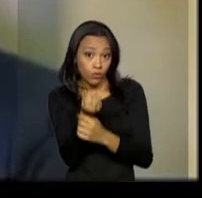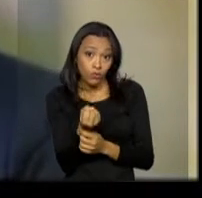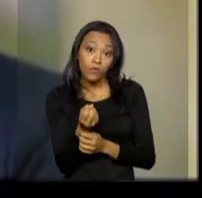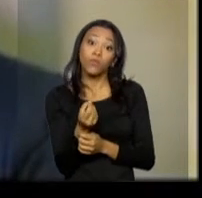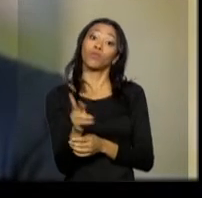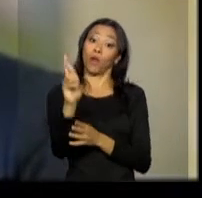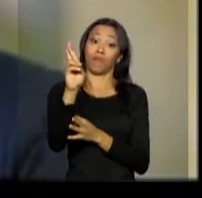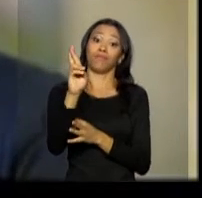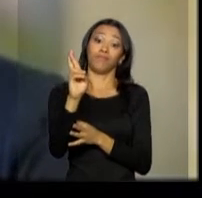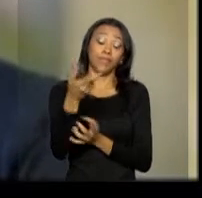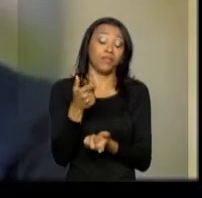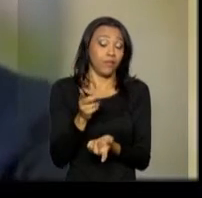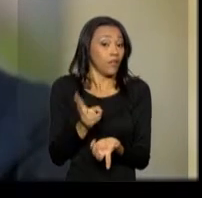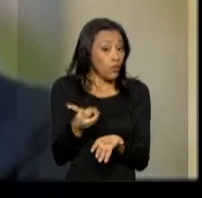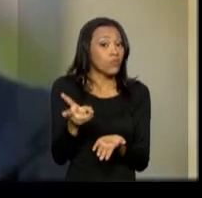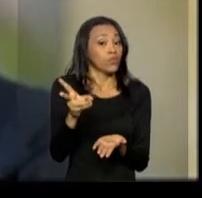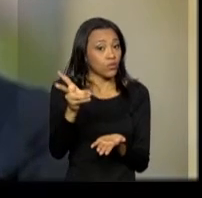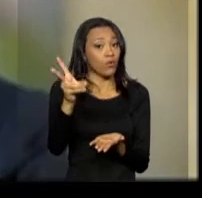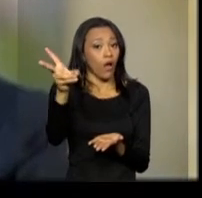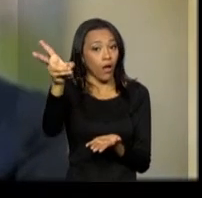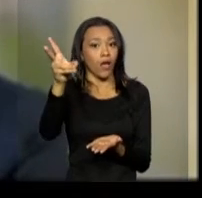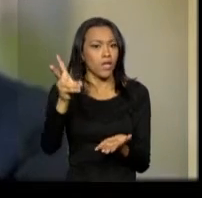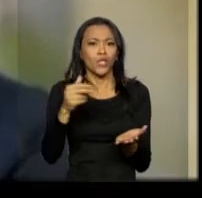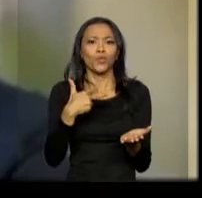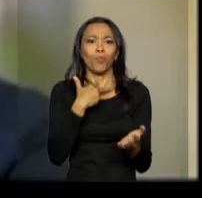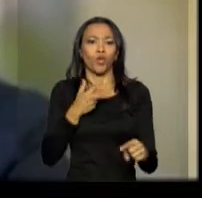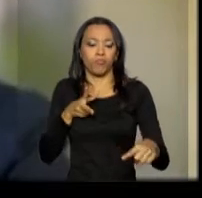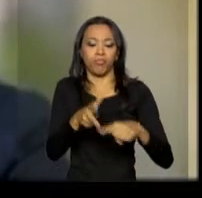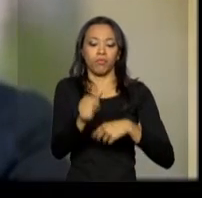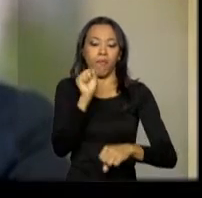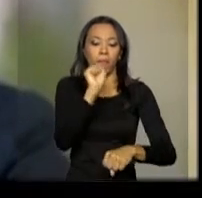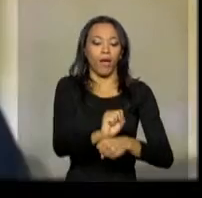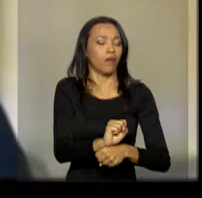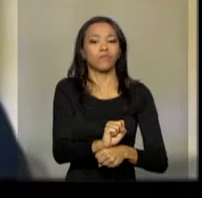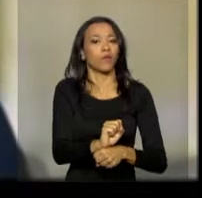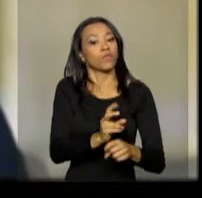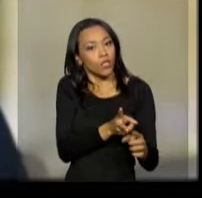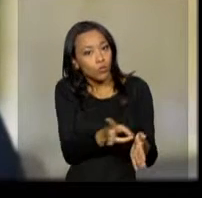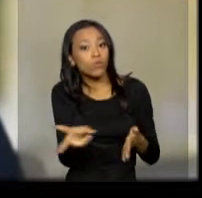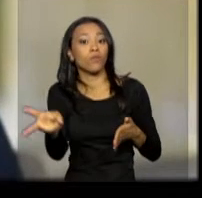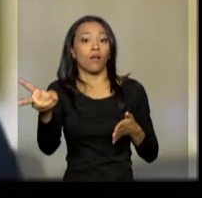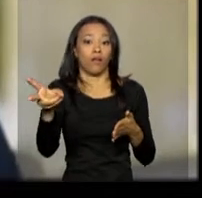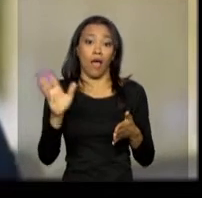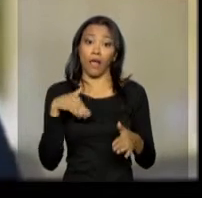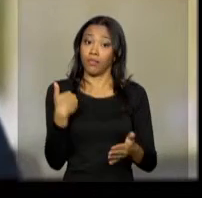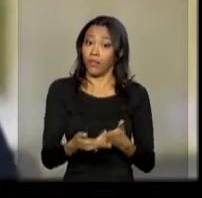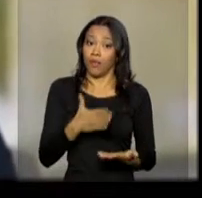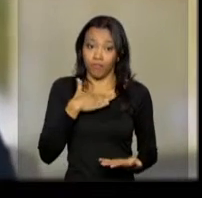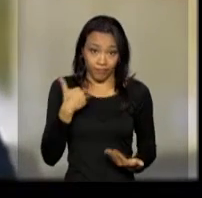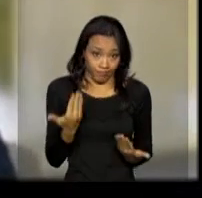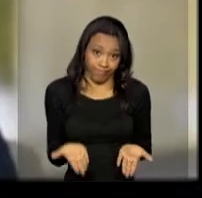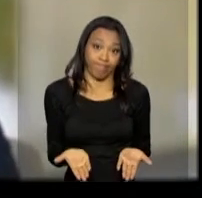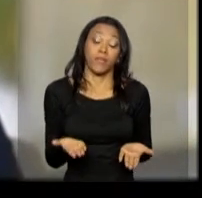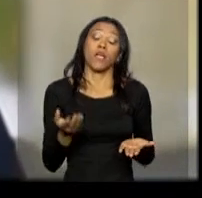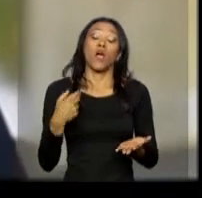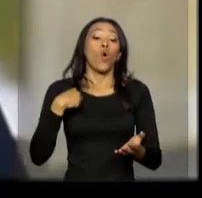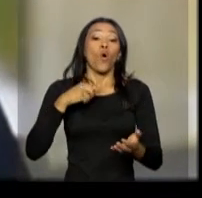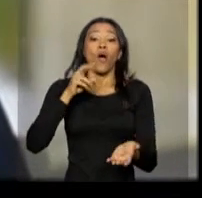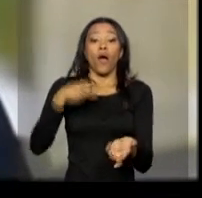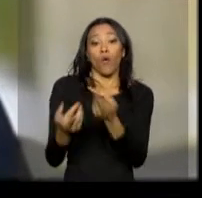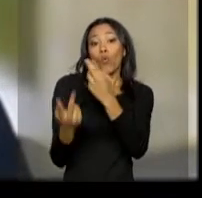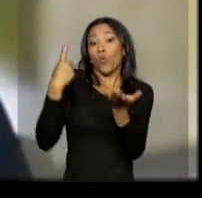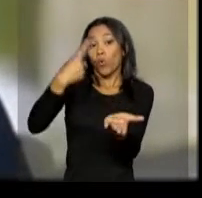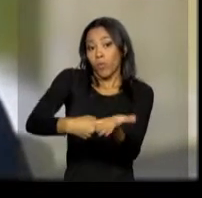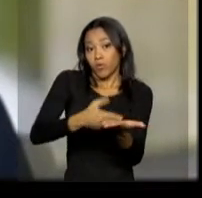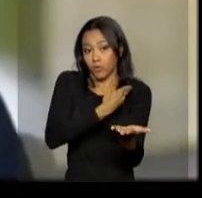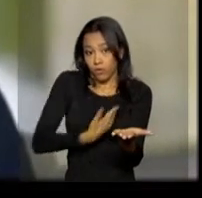E tem que prosseguir de forma ininterrupta até o fim da vida. O papel do Estado é criar condições para